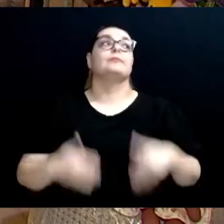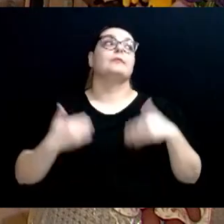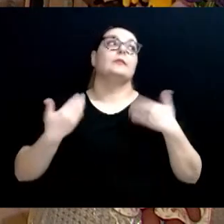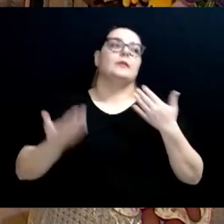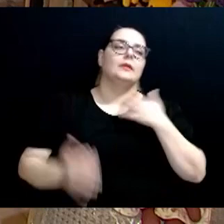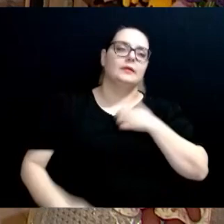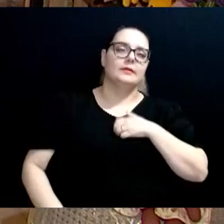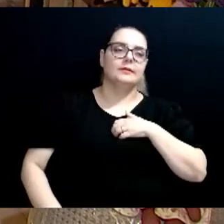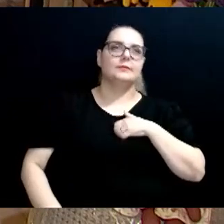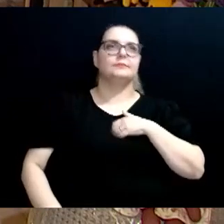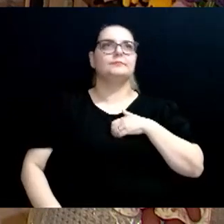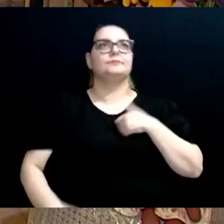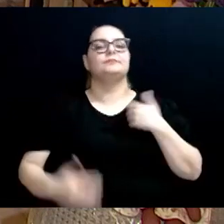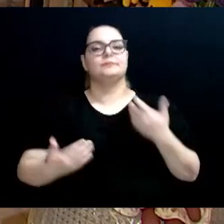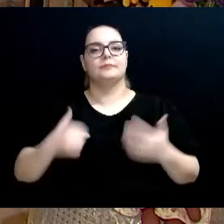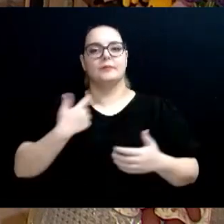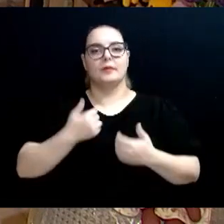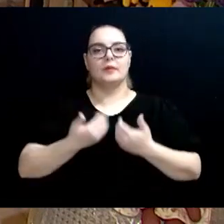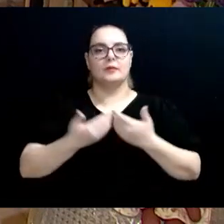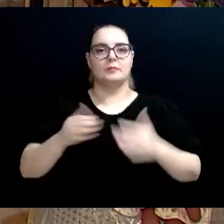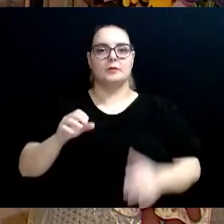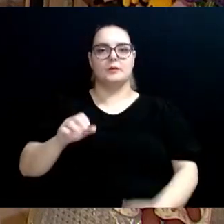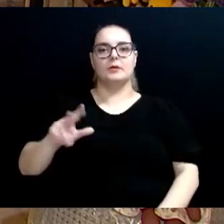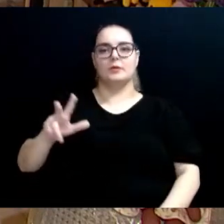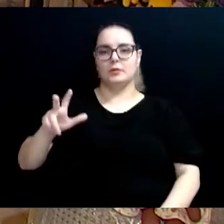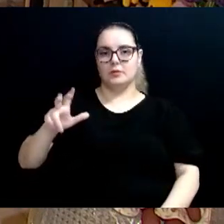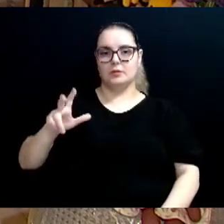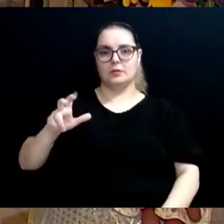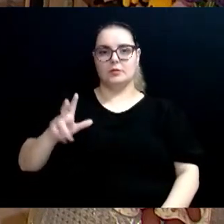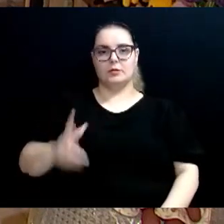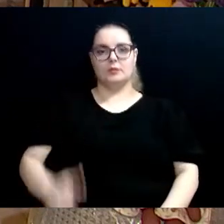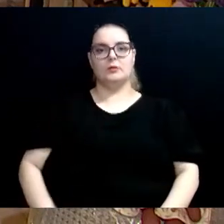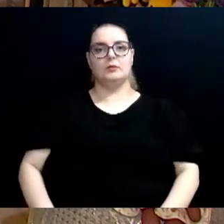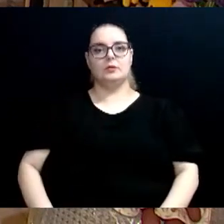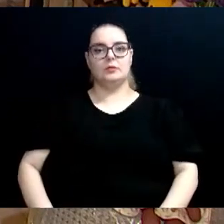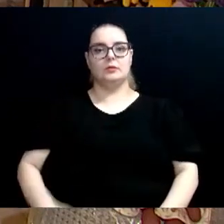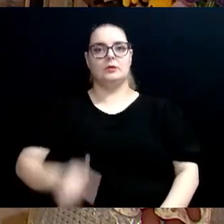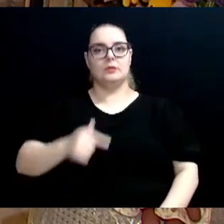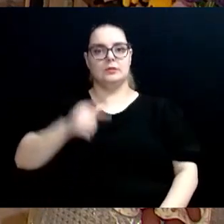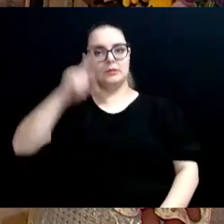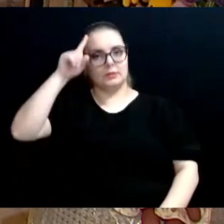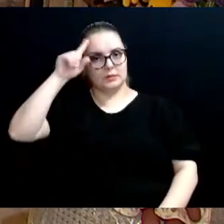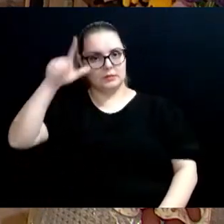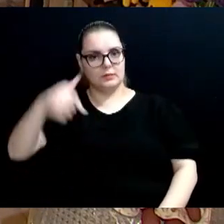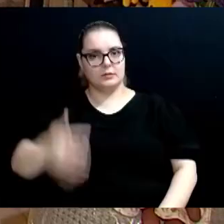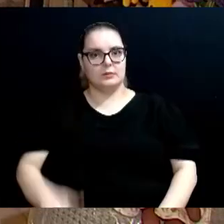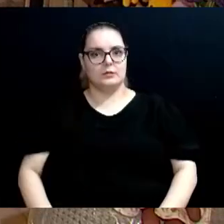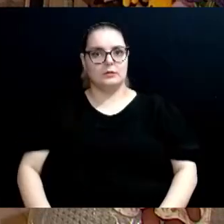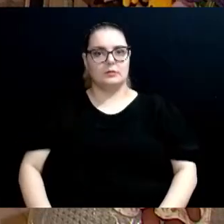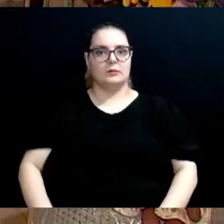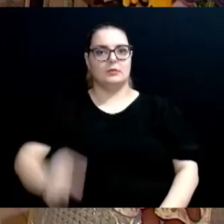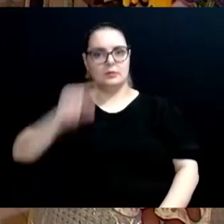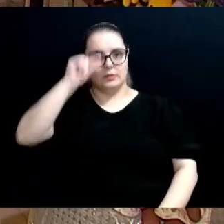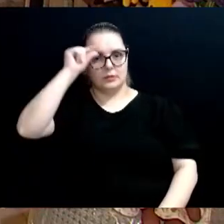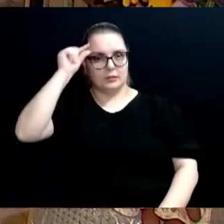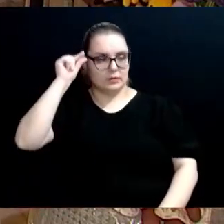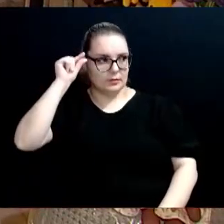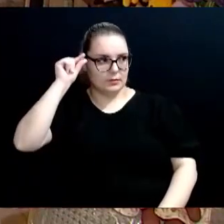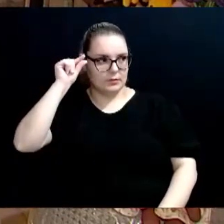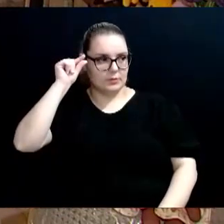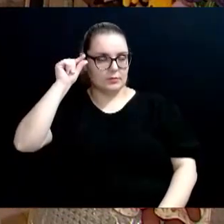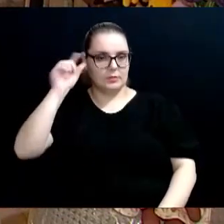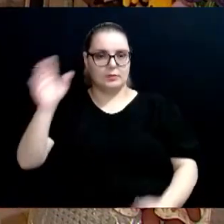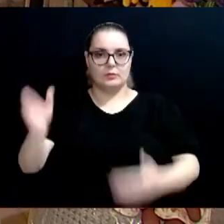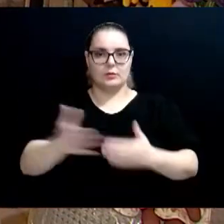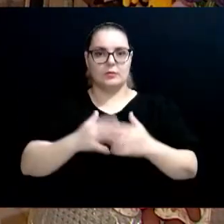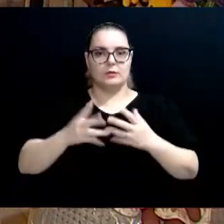veio pandemia, e aí? Pandemia. Então, você vê, a gente abriu no shopping Iguatemi, 7 dias depois,